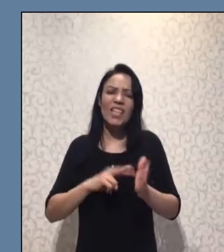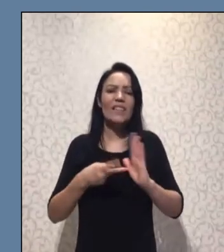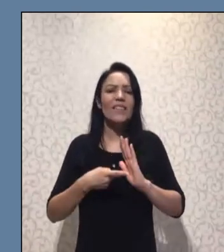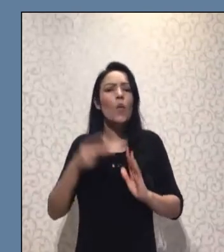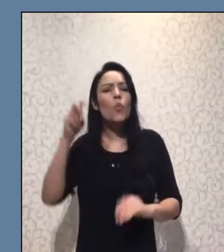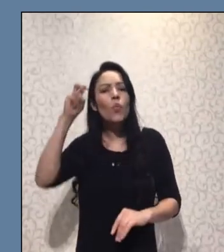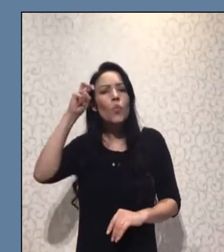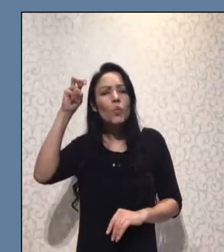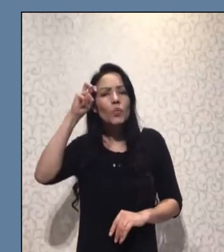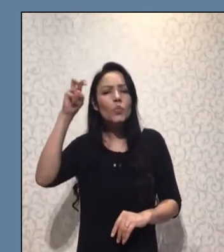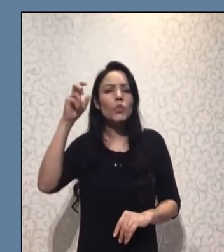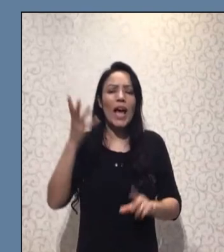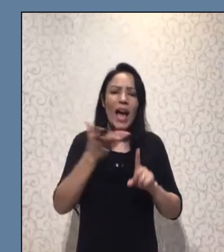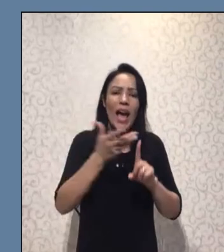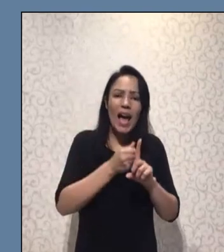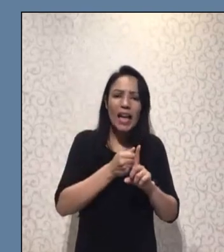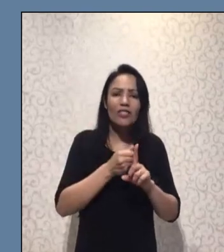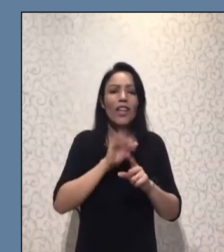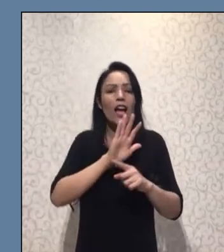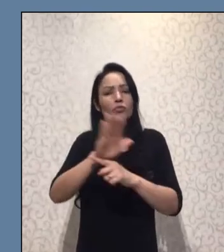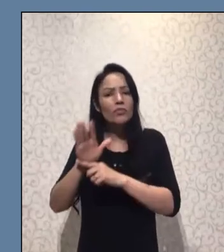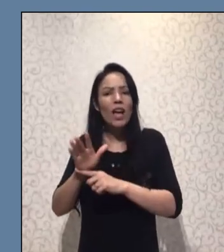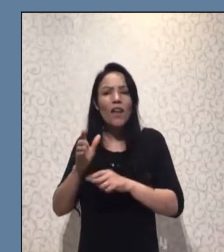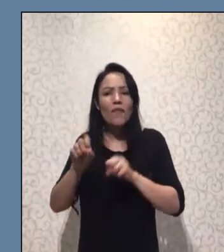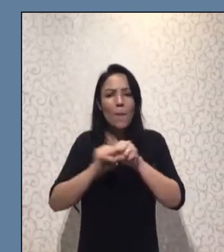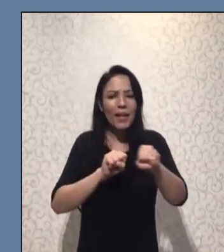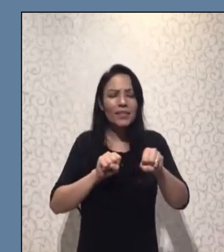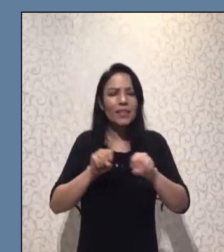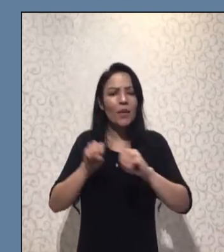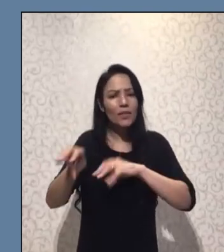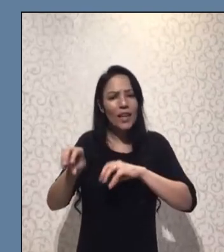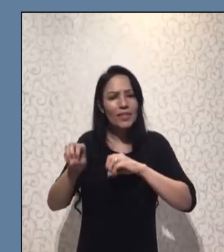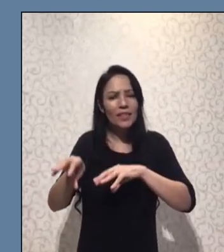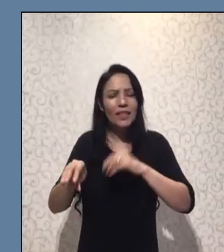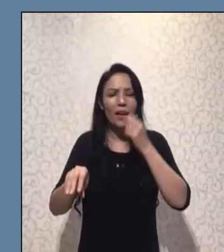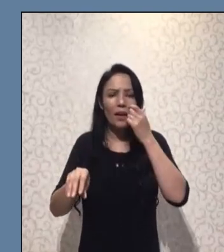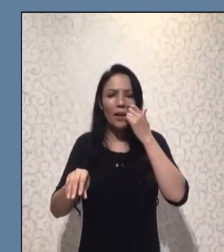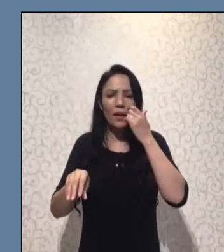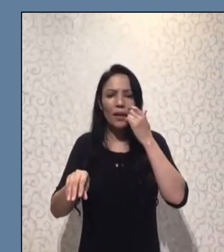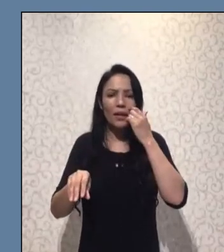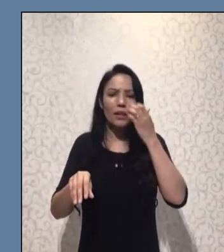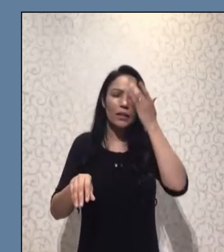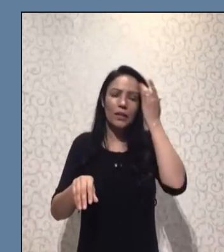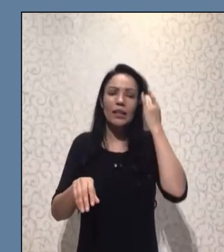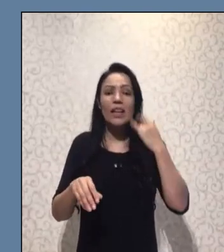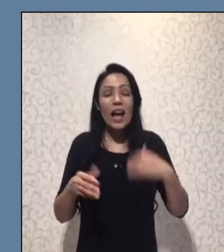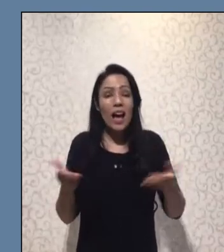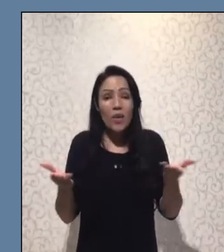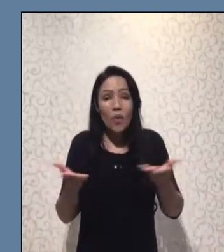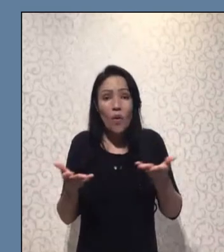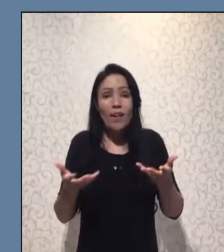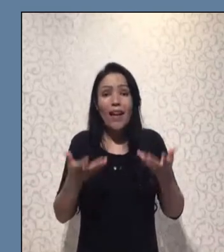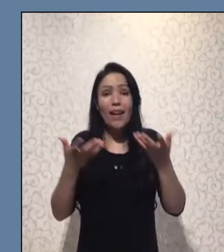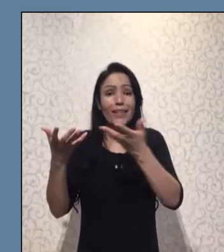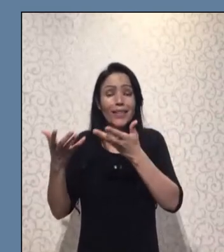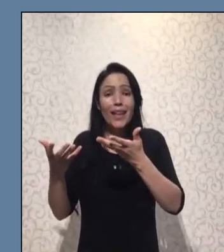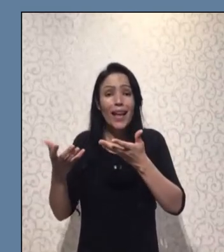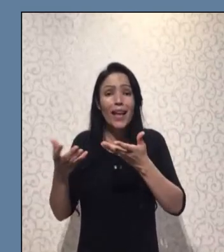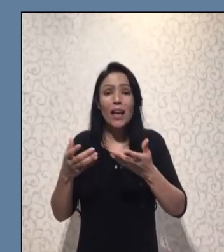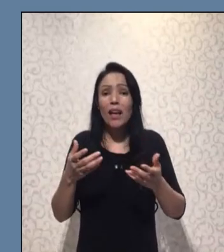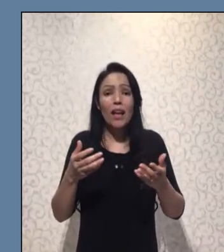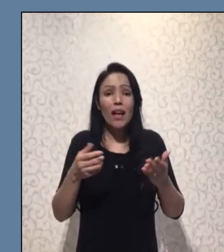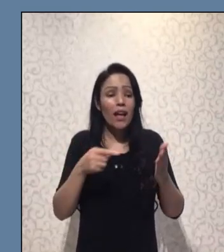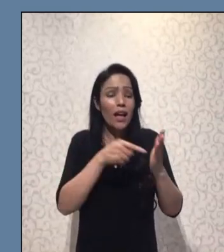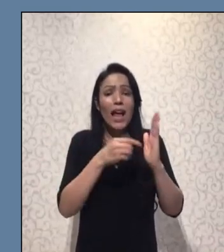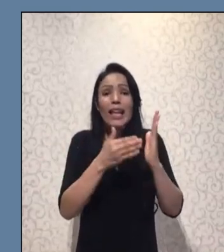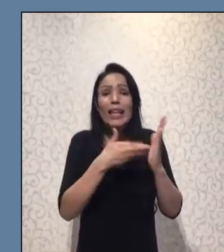e formação educacional. Gente, eles estão querendo taxar livro. Nós estamos discutindo dos museus e